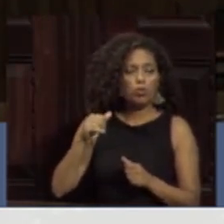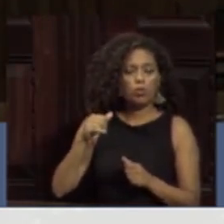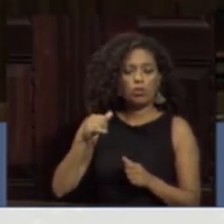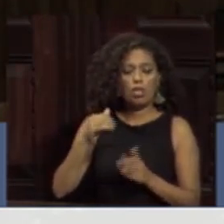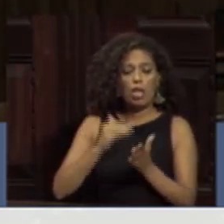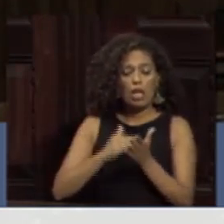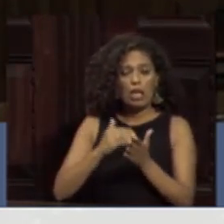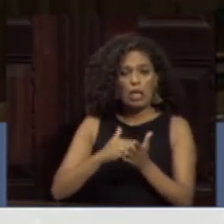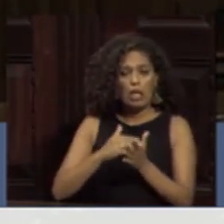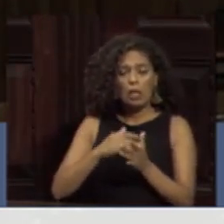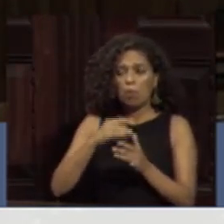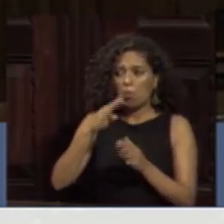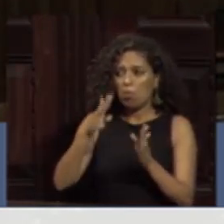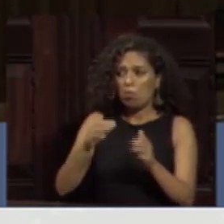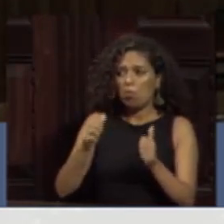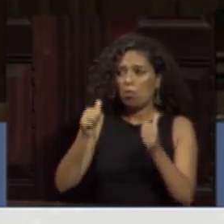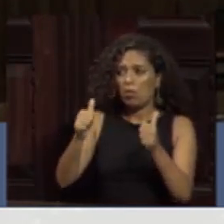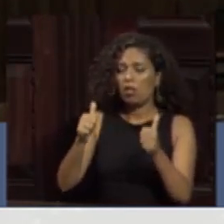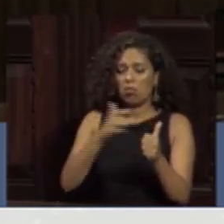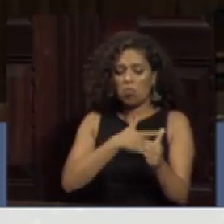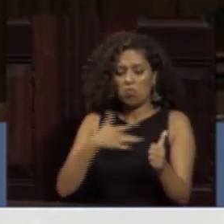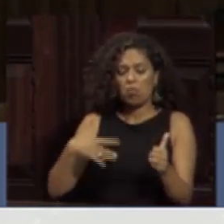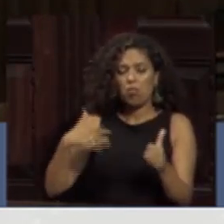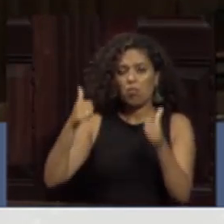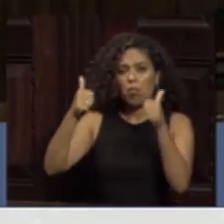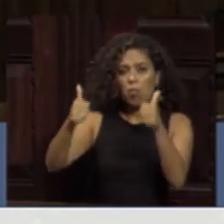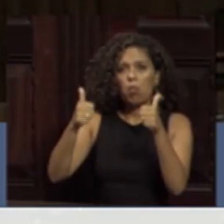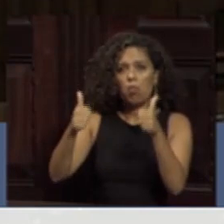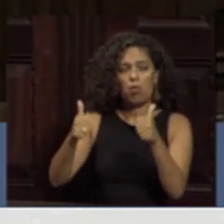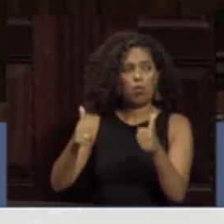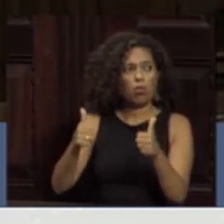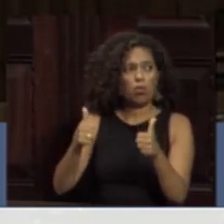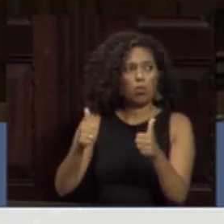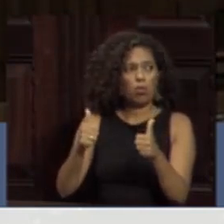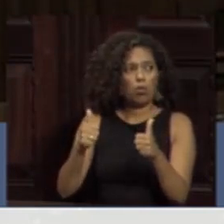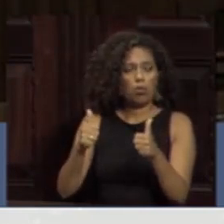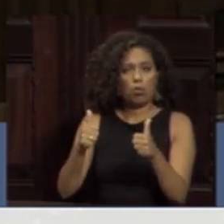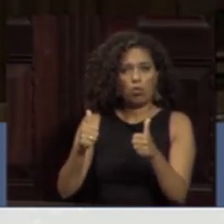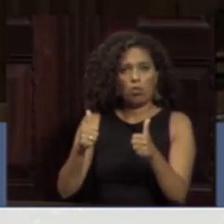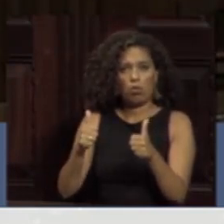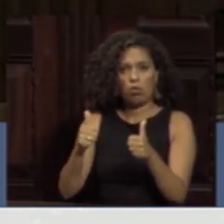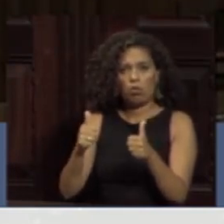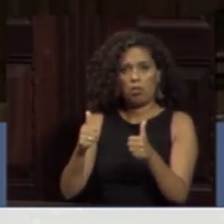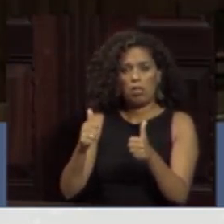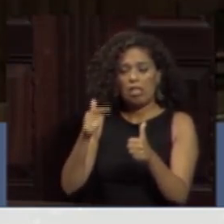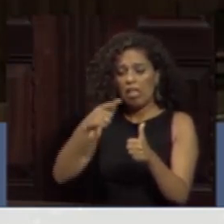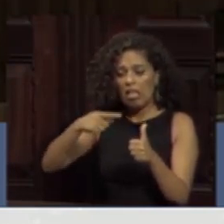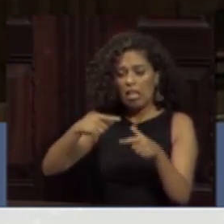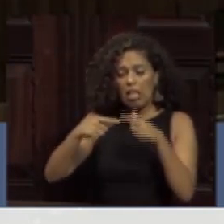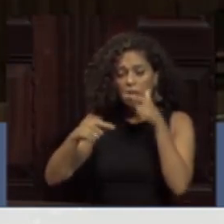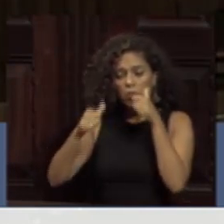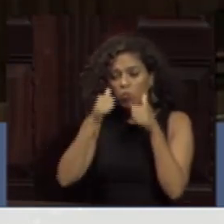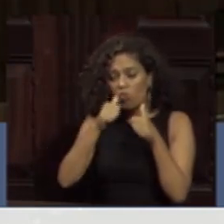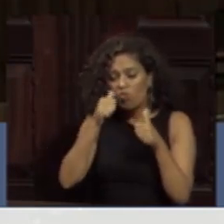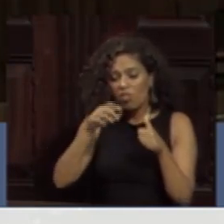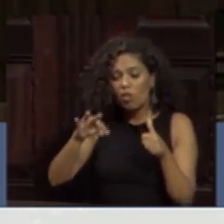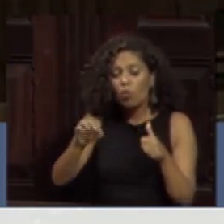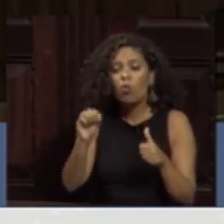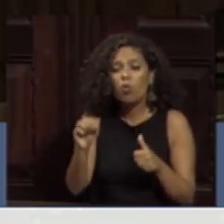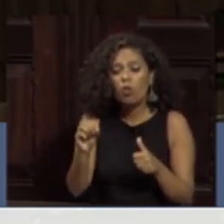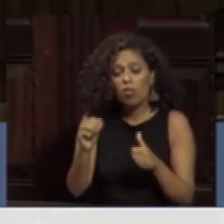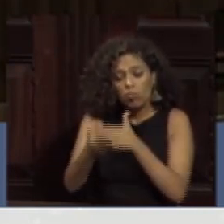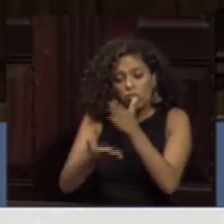produtividade, em plena necessidade para suas famílias, muitas são arrimo de